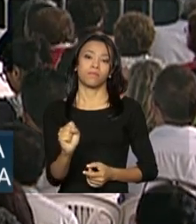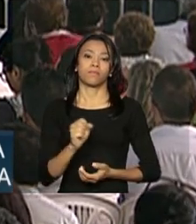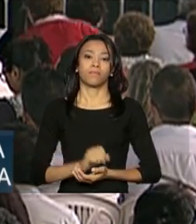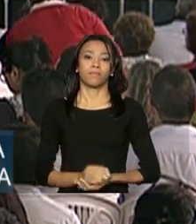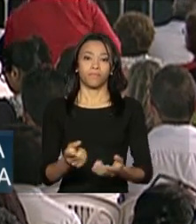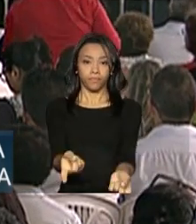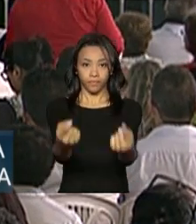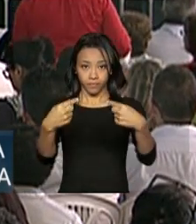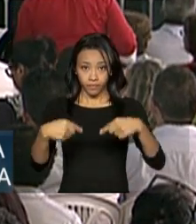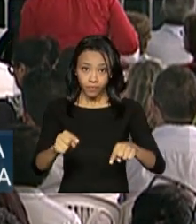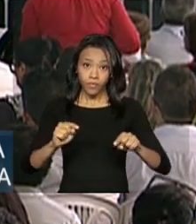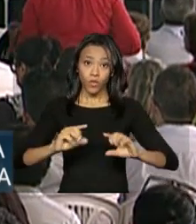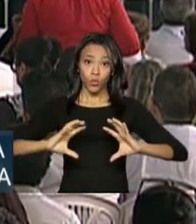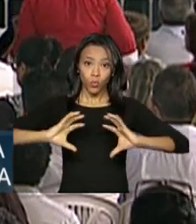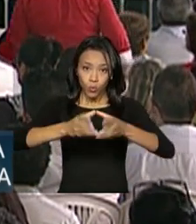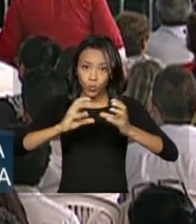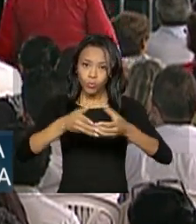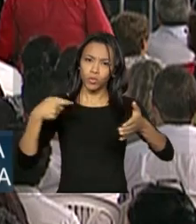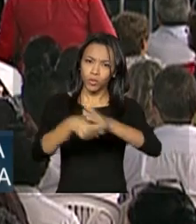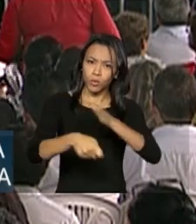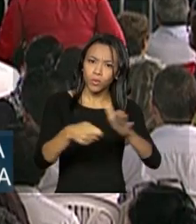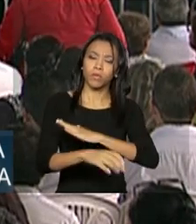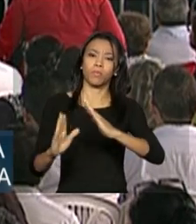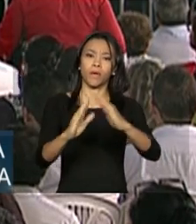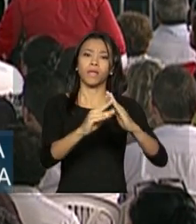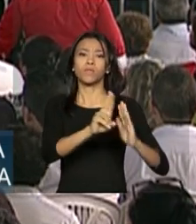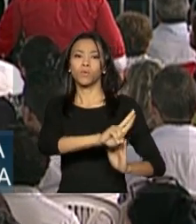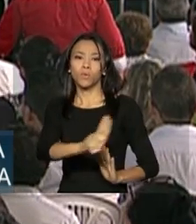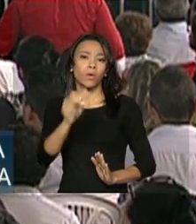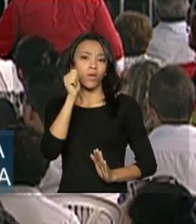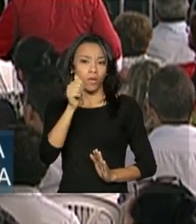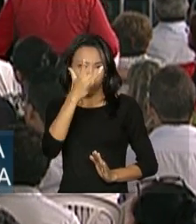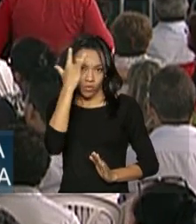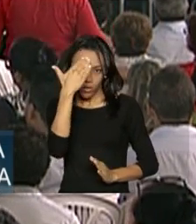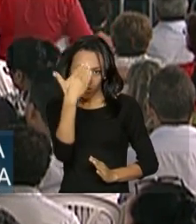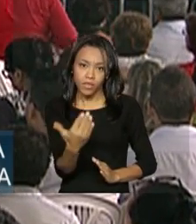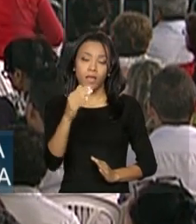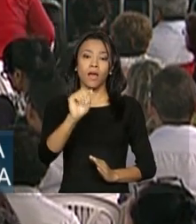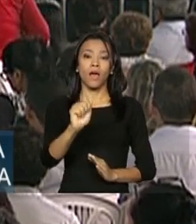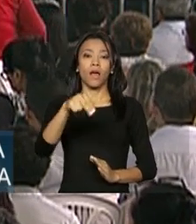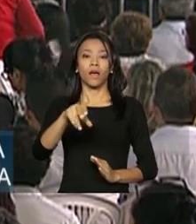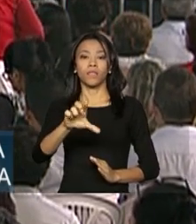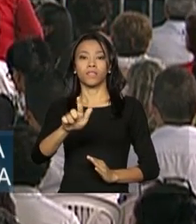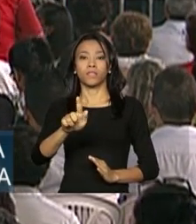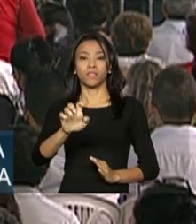Do Movimento de Luta pela Moradia, a Ângela Dias Santos Silva.